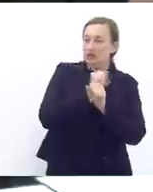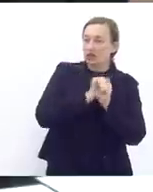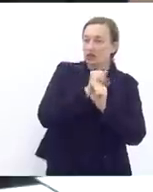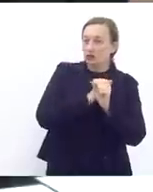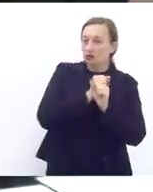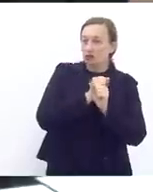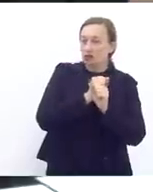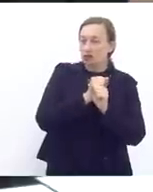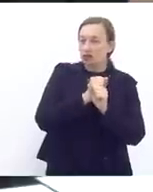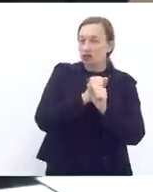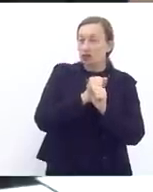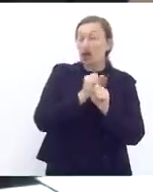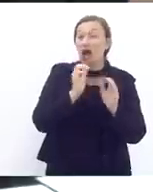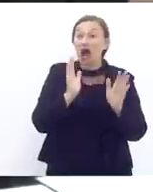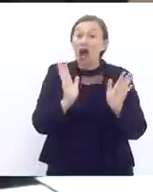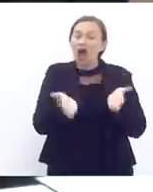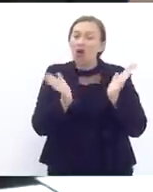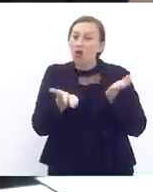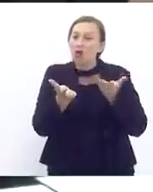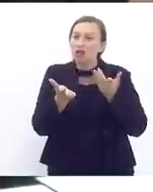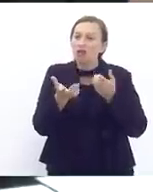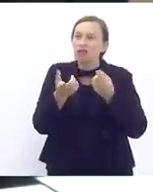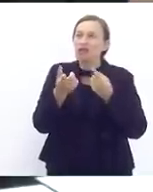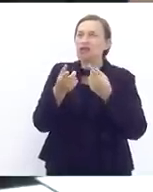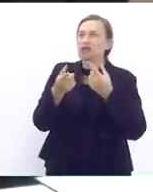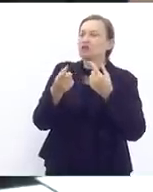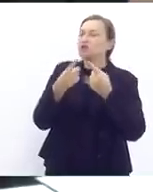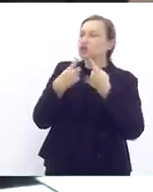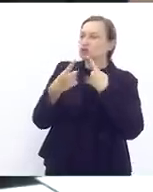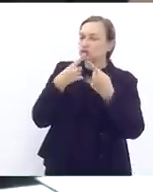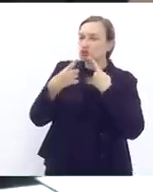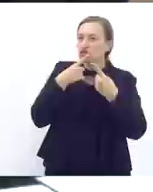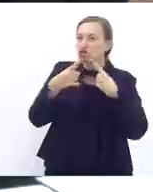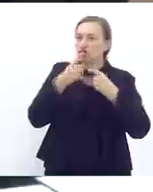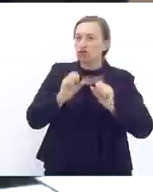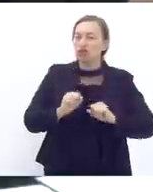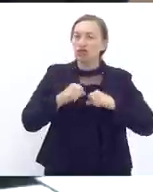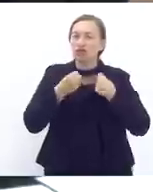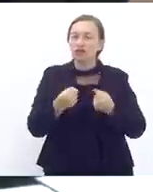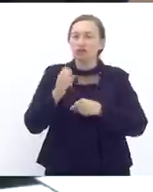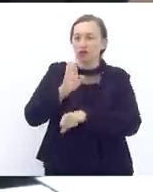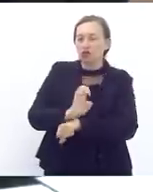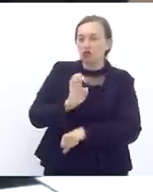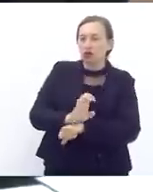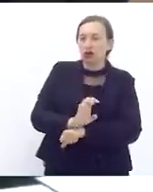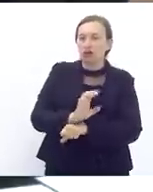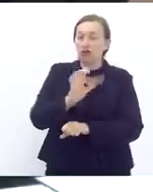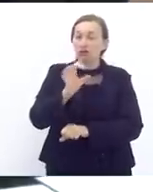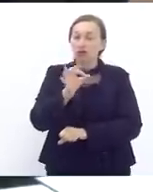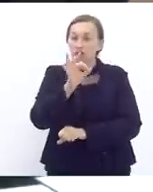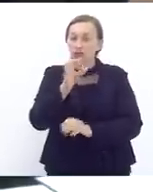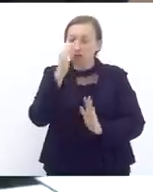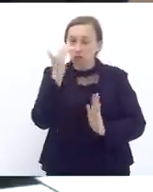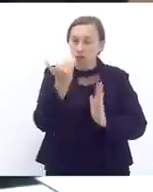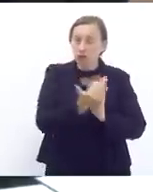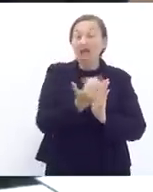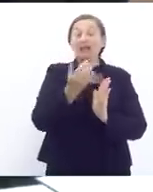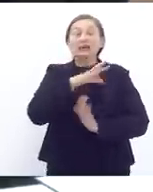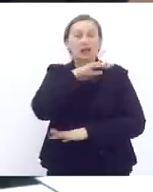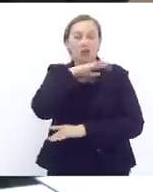vigor e ela está sendo agora questionada na defesa do Estado no caso concreto Isso é muito ruim